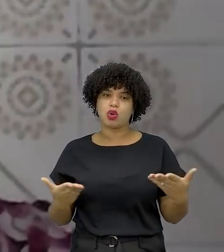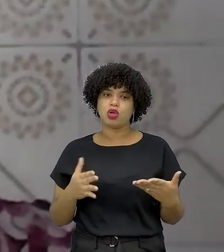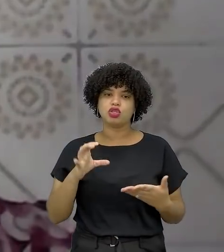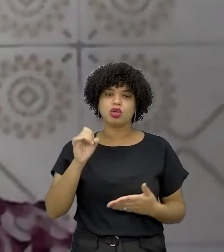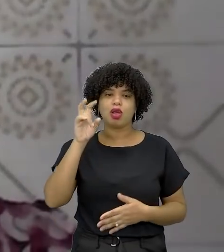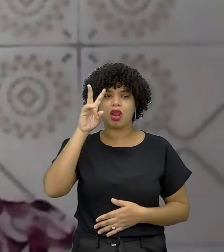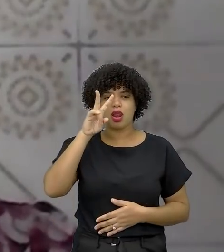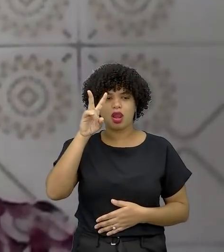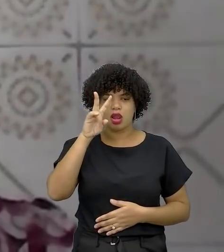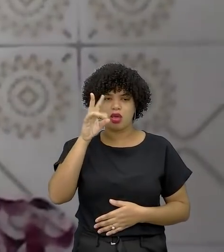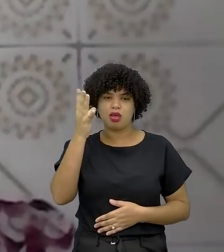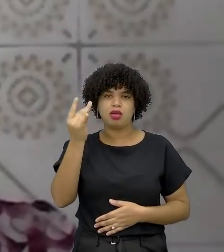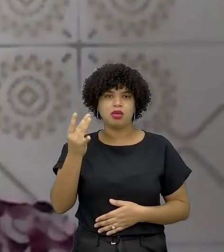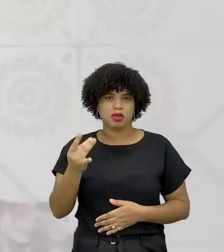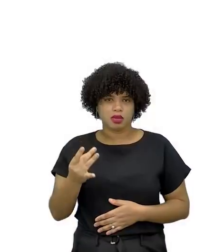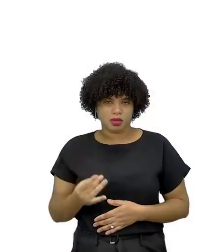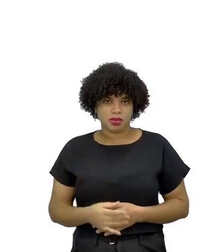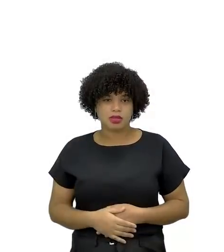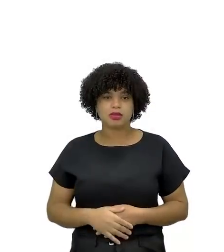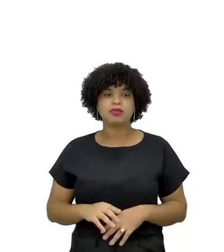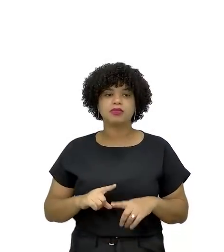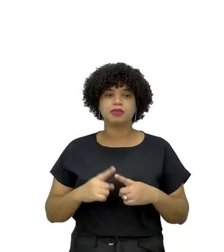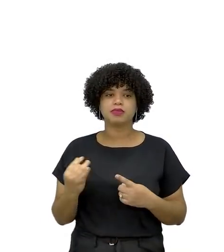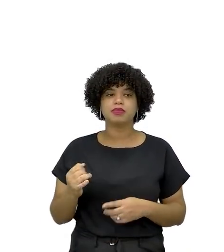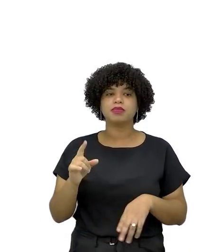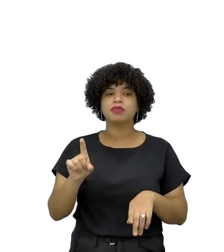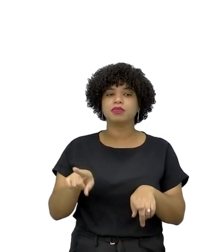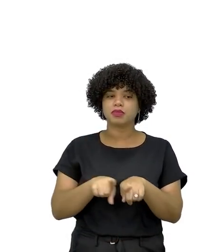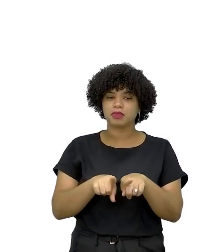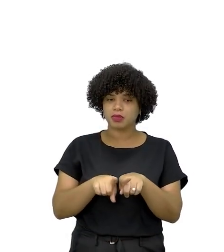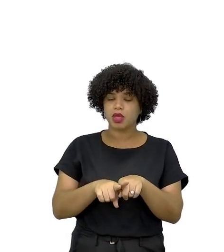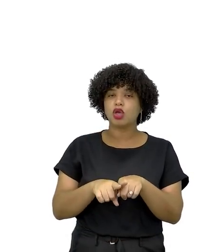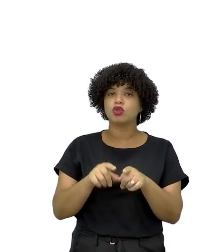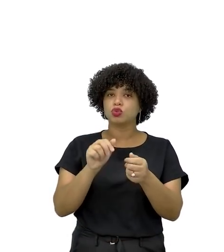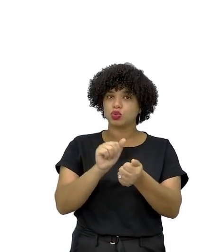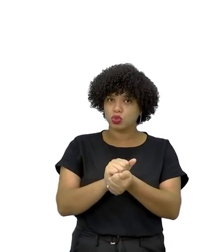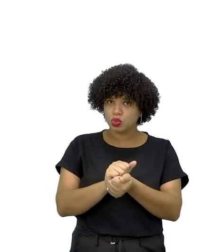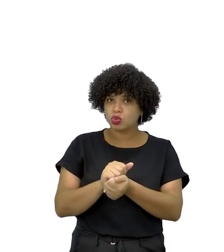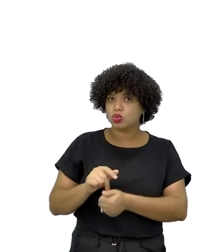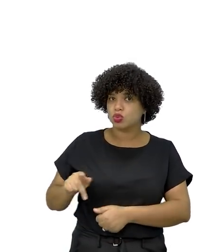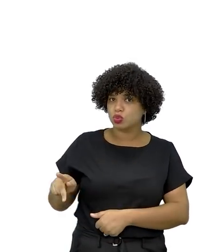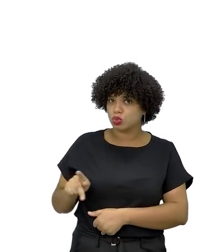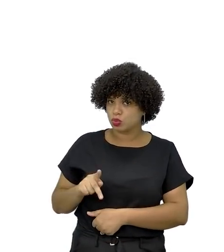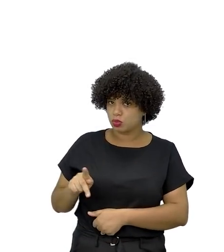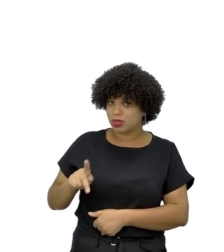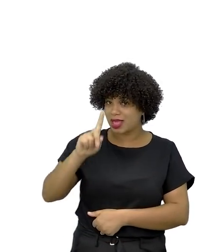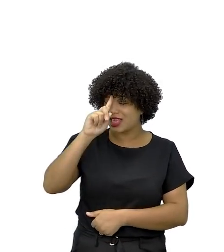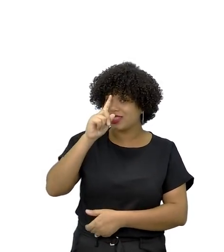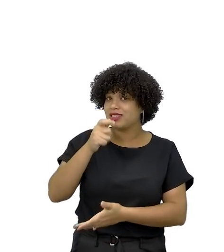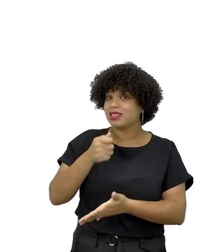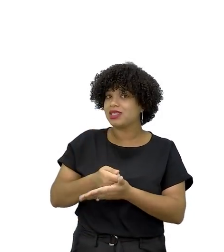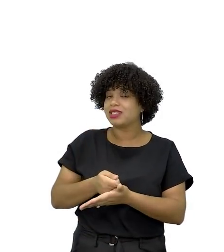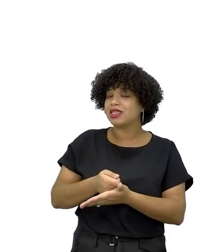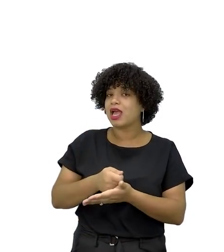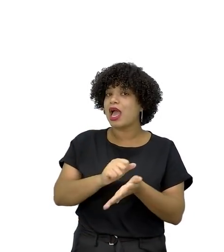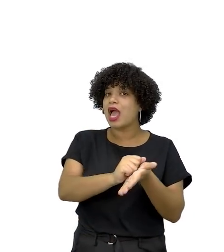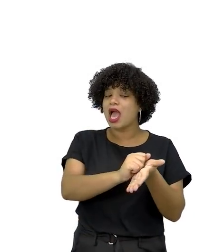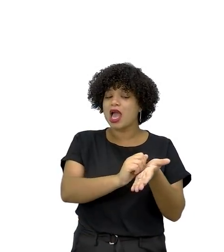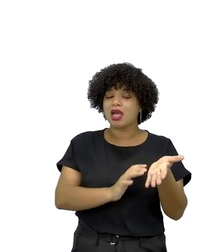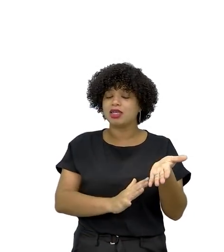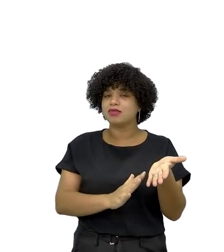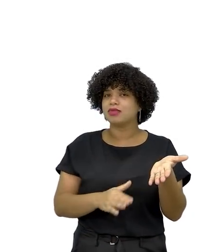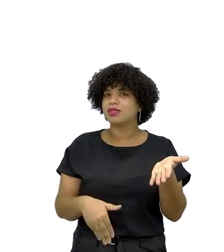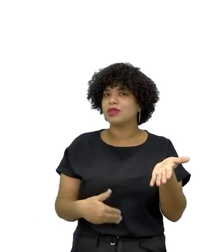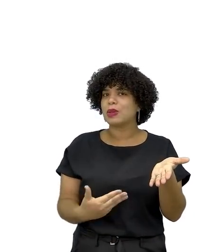né, definir com os meus pares, né, dentro desse projeto, quais são as atividades que a gente vai